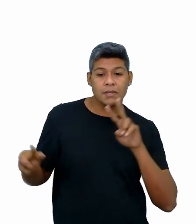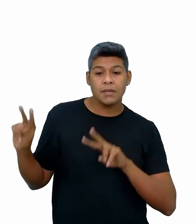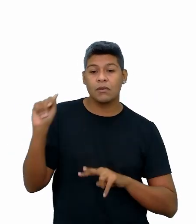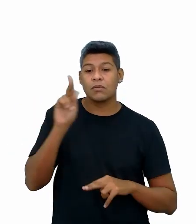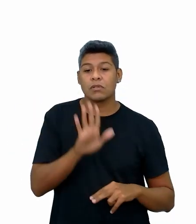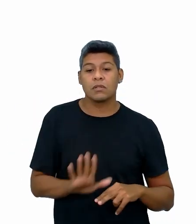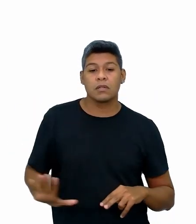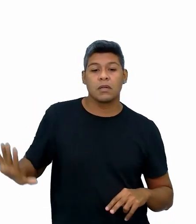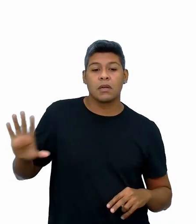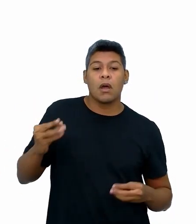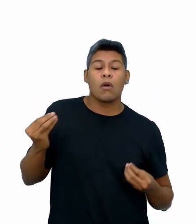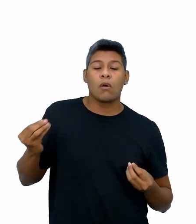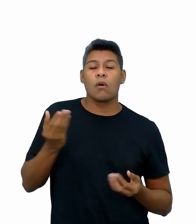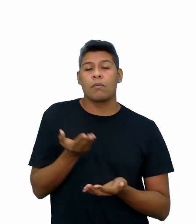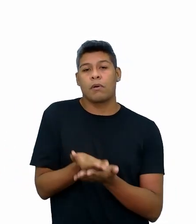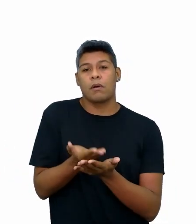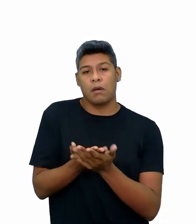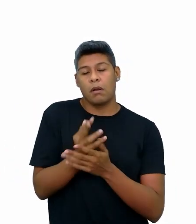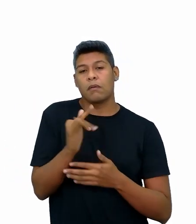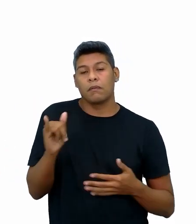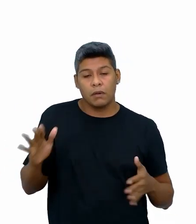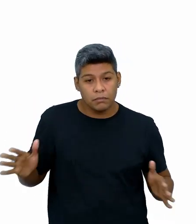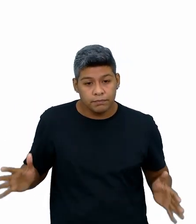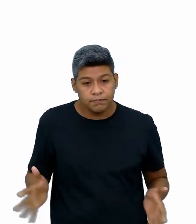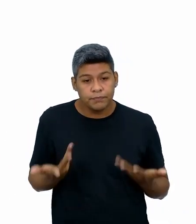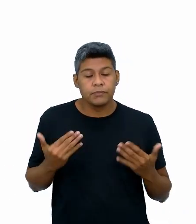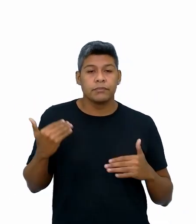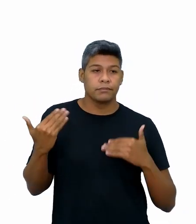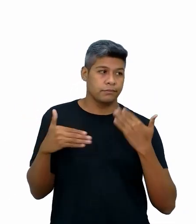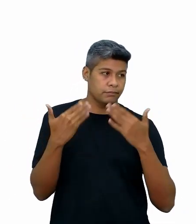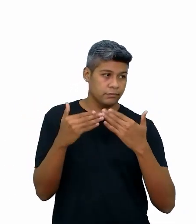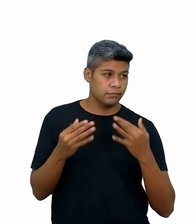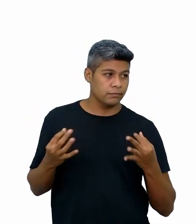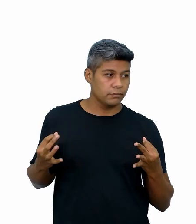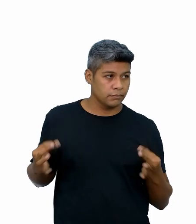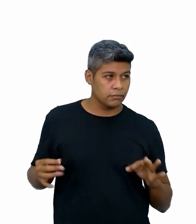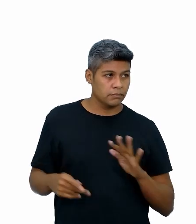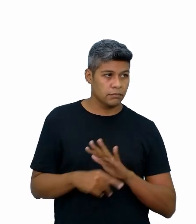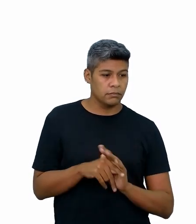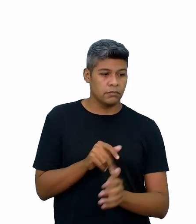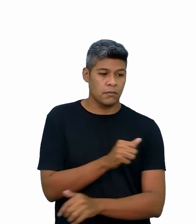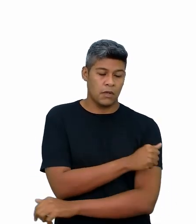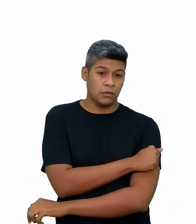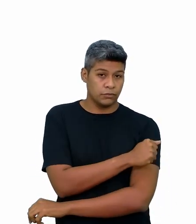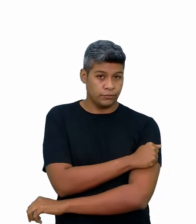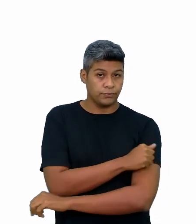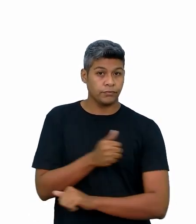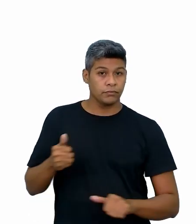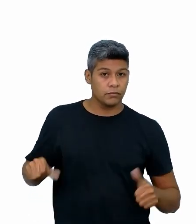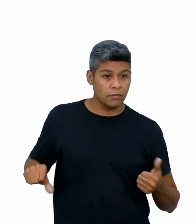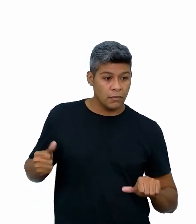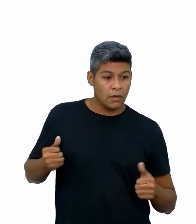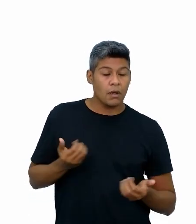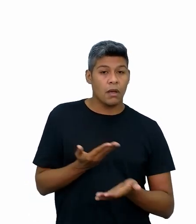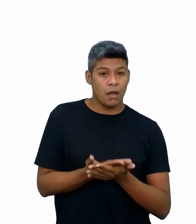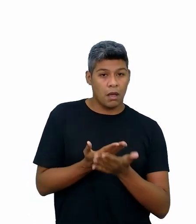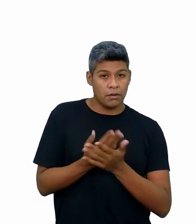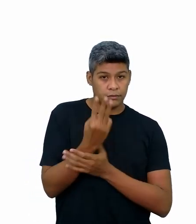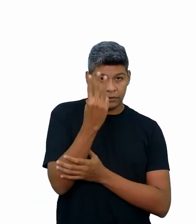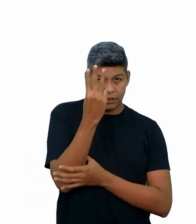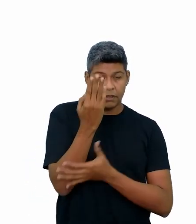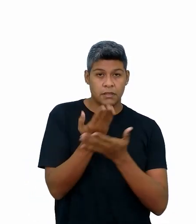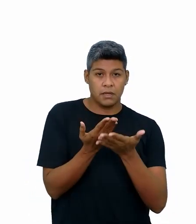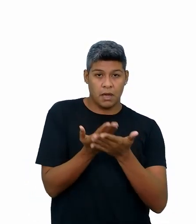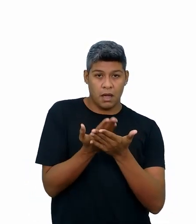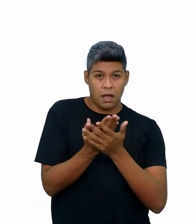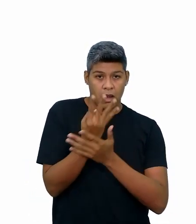panorâmica de como que essas aulas serão aí desenvolvidas, né, para os estudantes. Analisar as aulas 3 e 4, né,